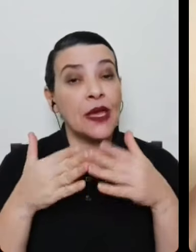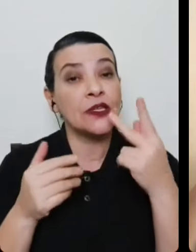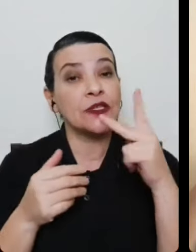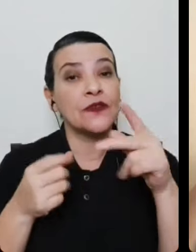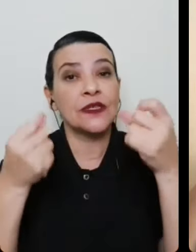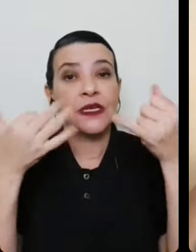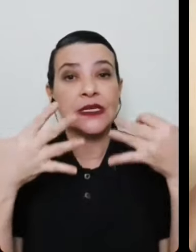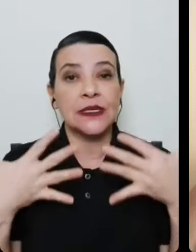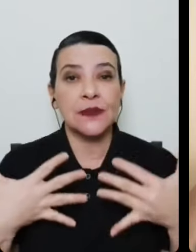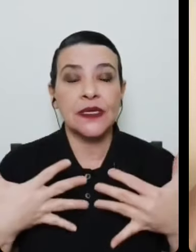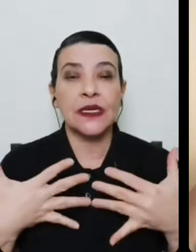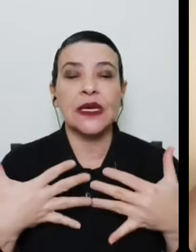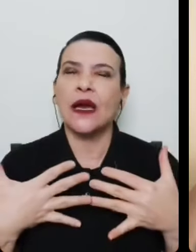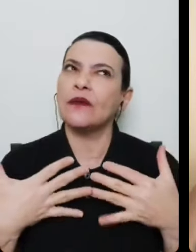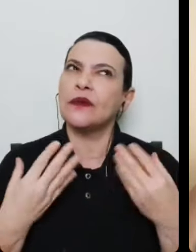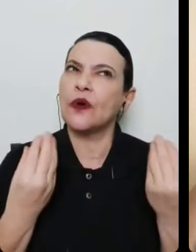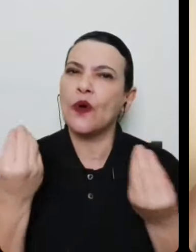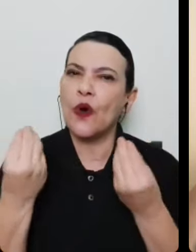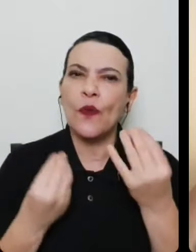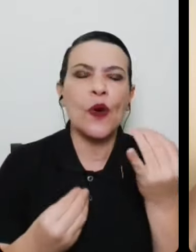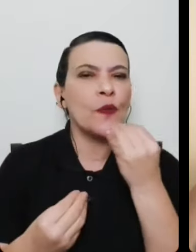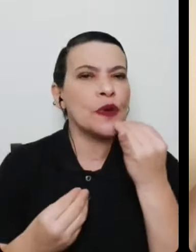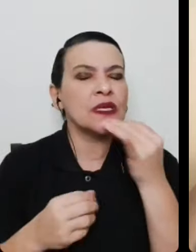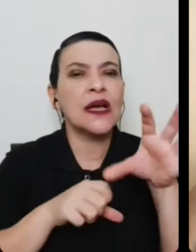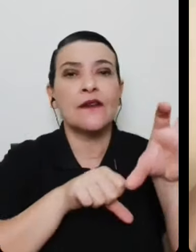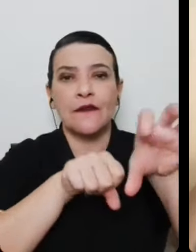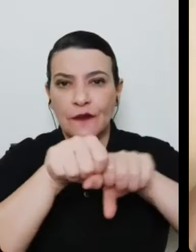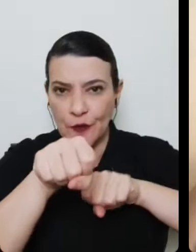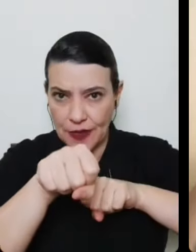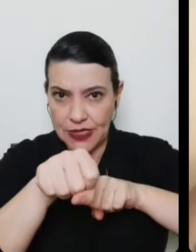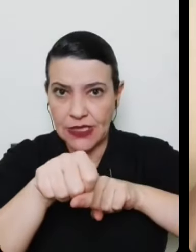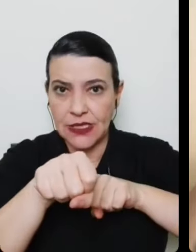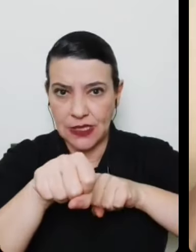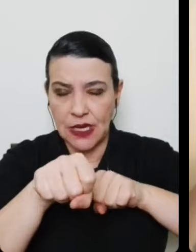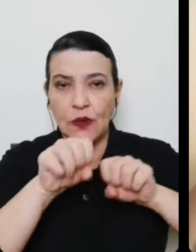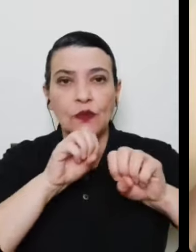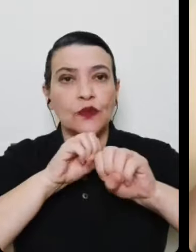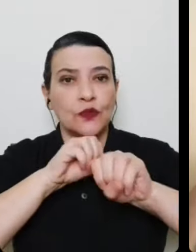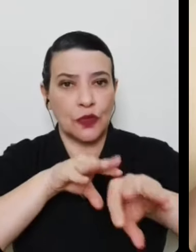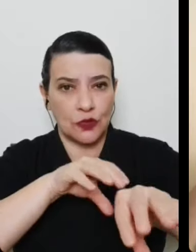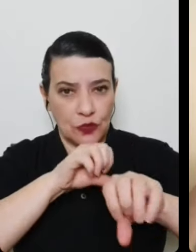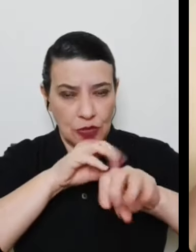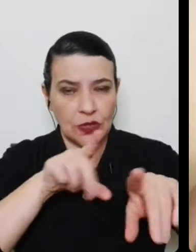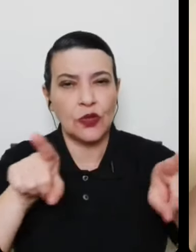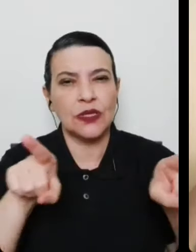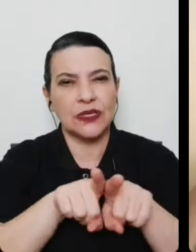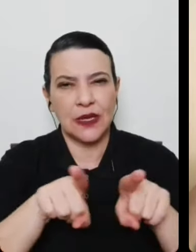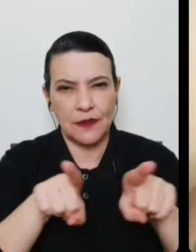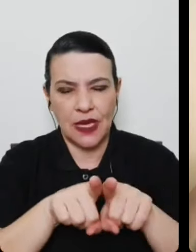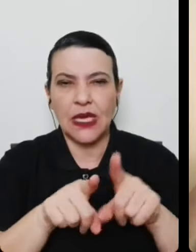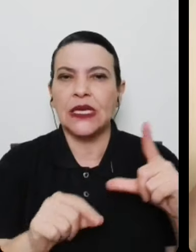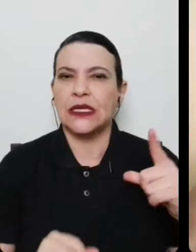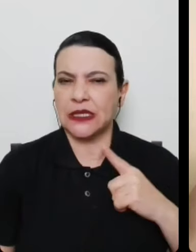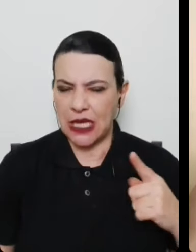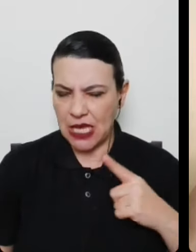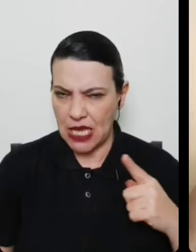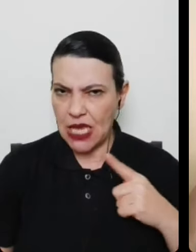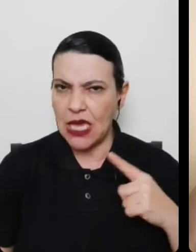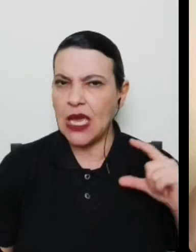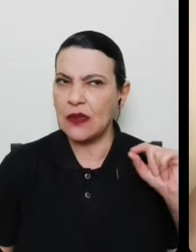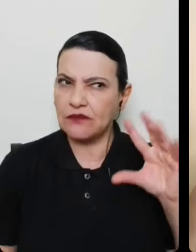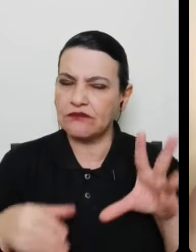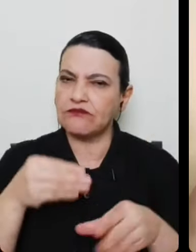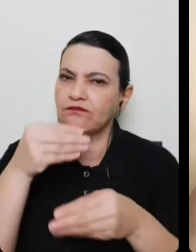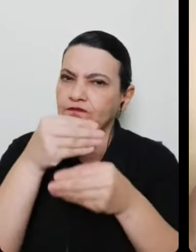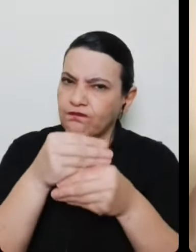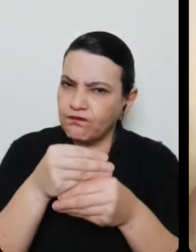pouco disso em relação à própria formação do educador, né? Ela traz essa questão de que ela vê que